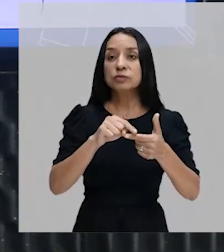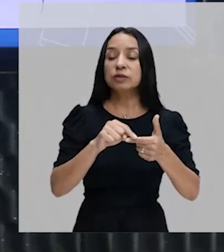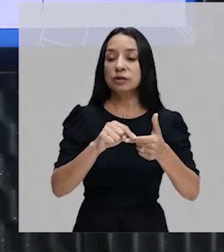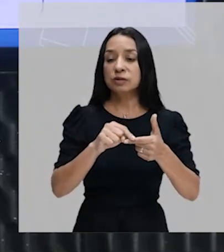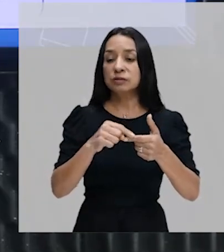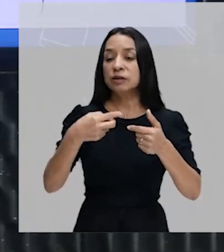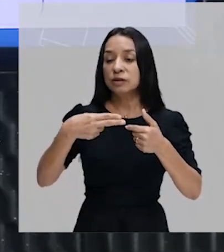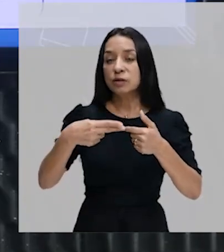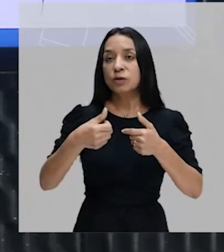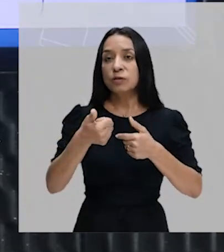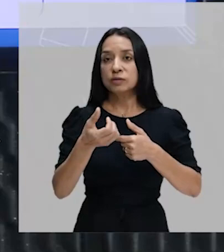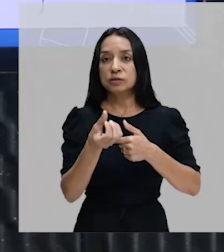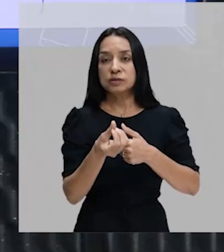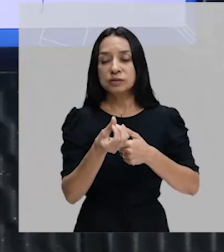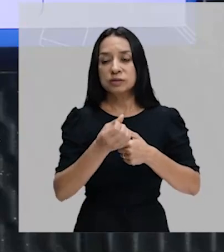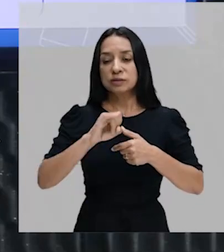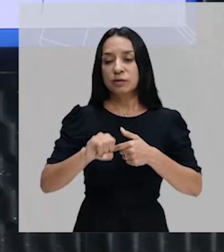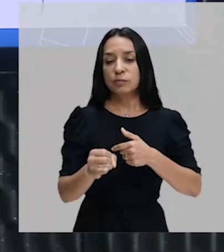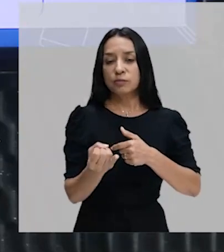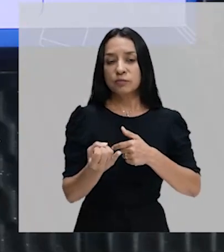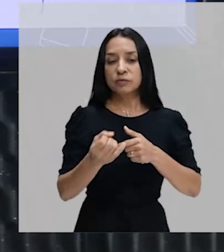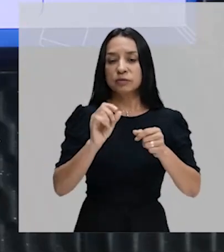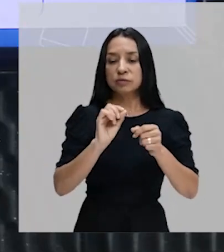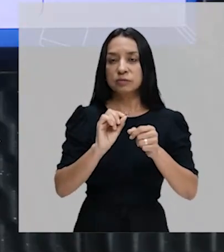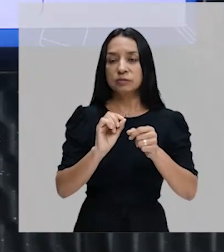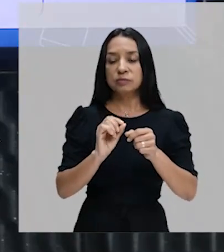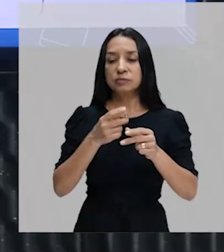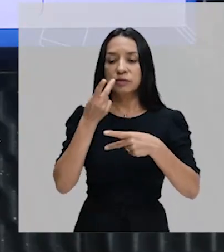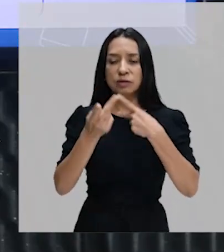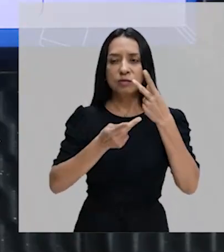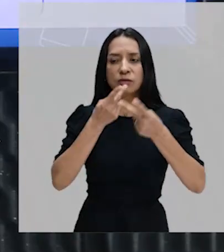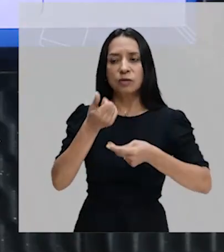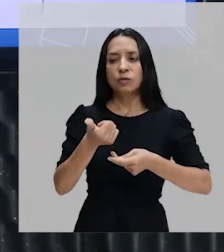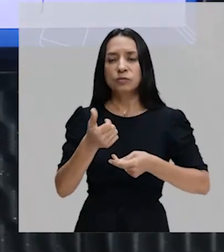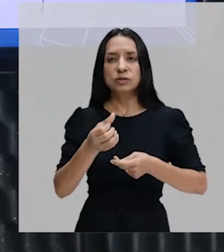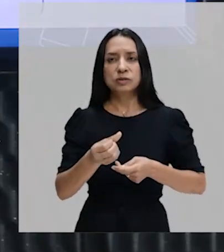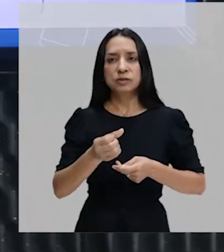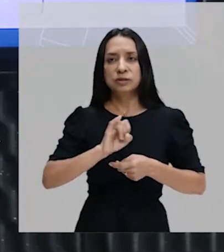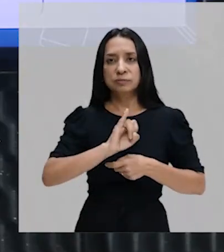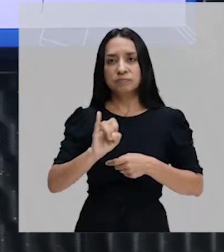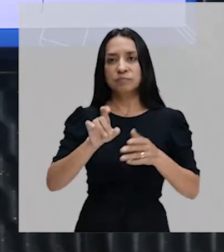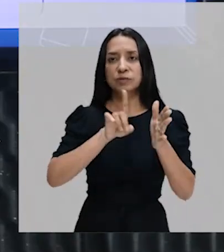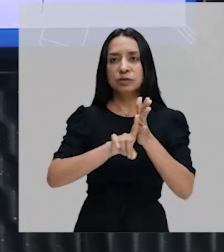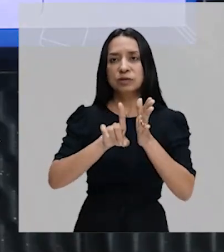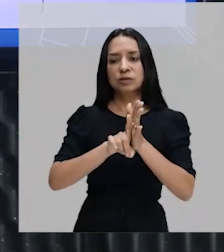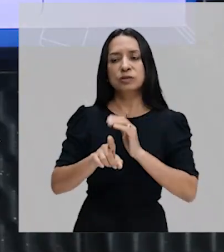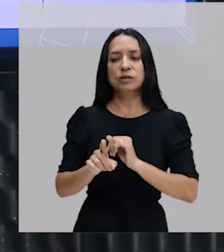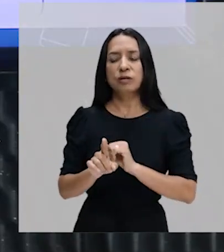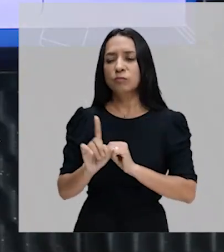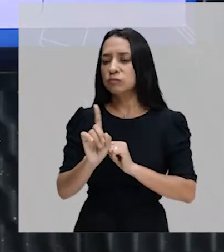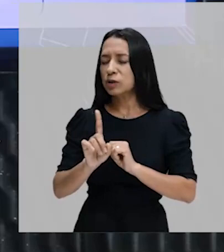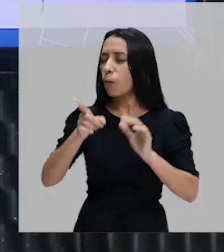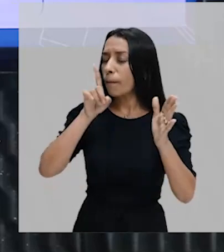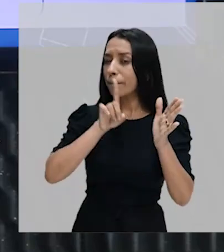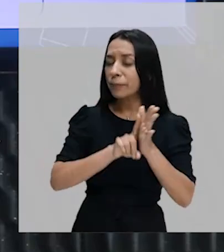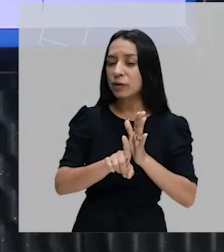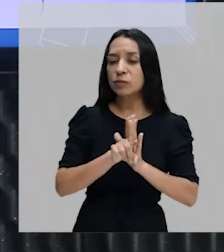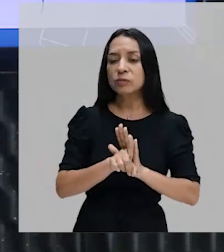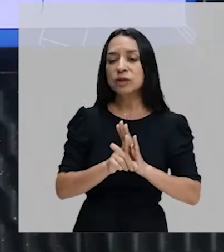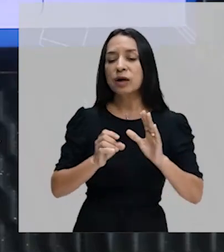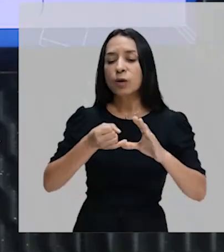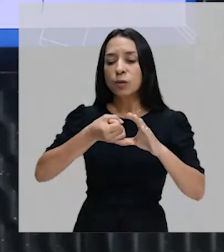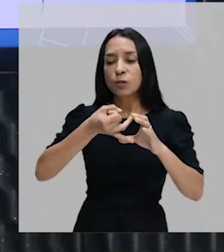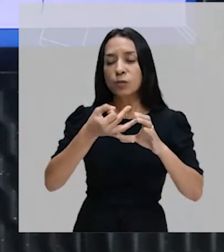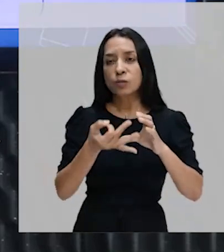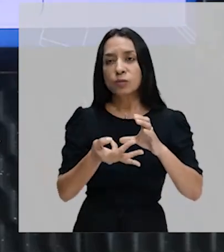E, Renata, aproveitando que tu falou nesse 16, se a questão não me perguntar o conjunto das